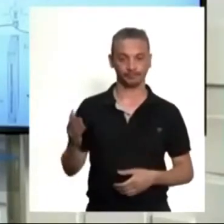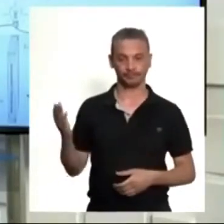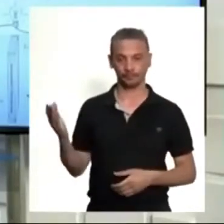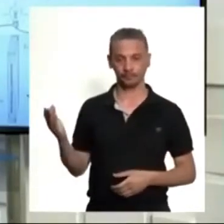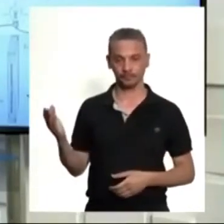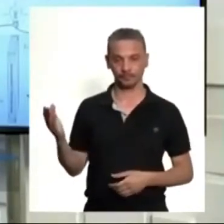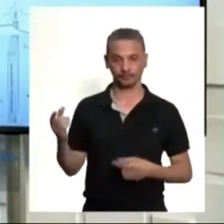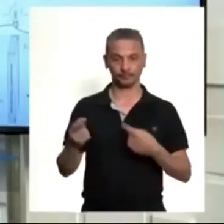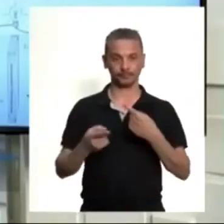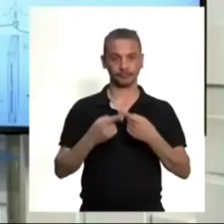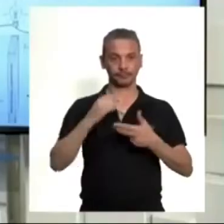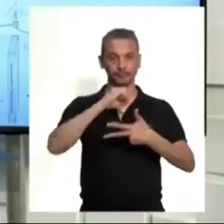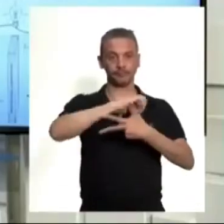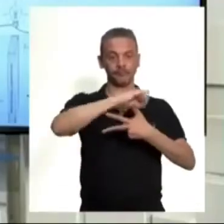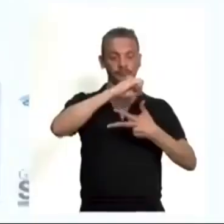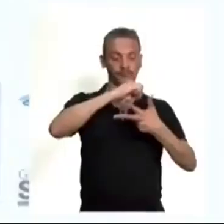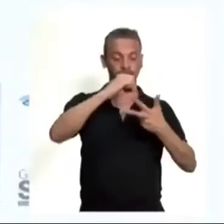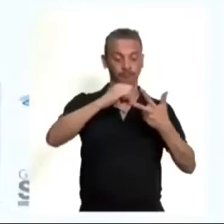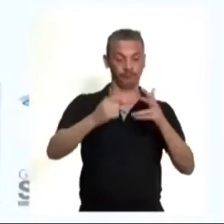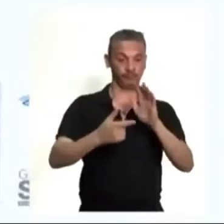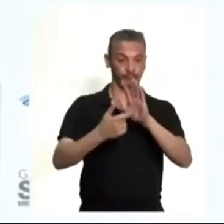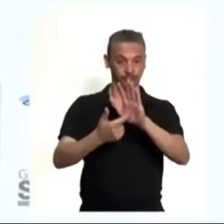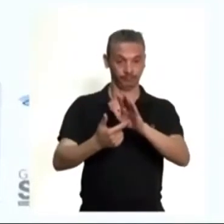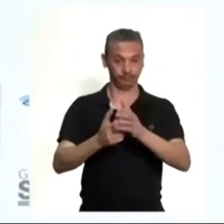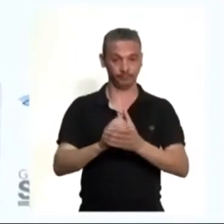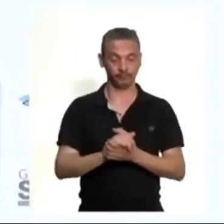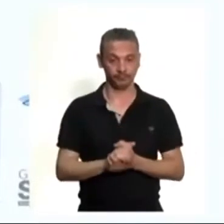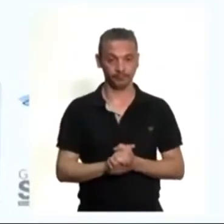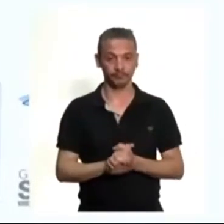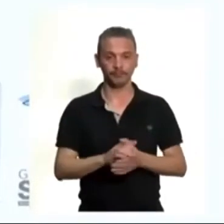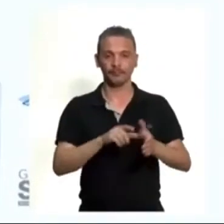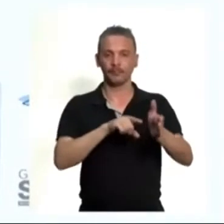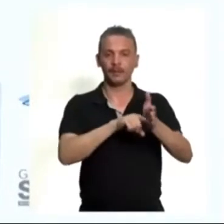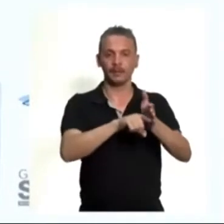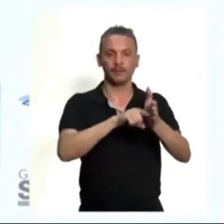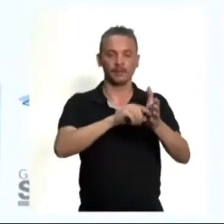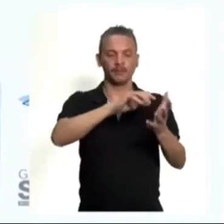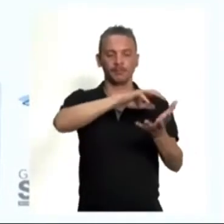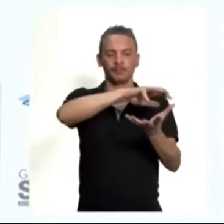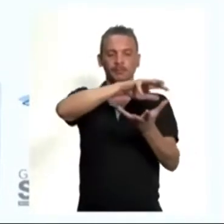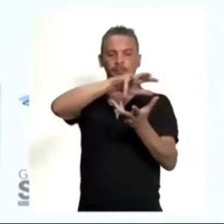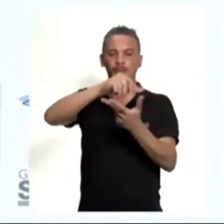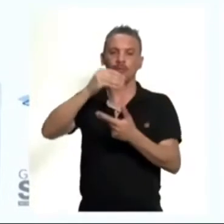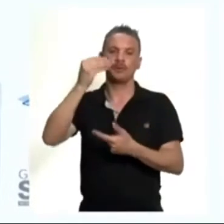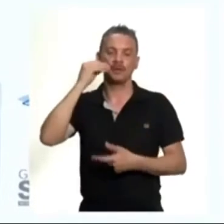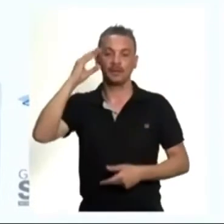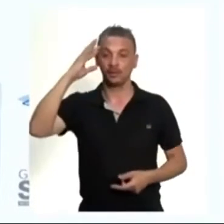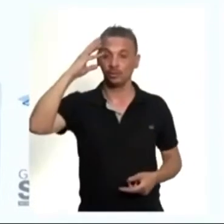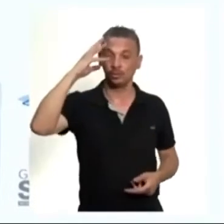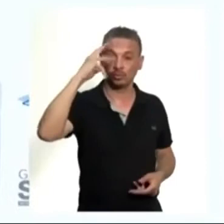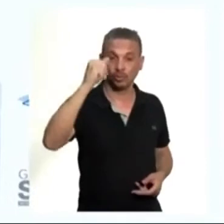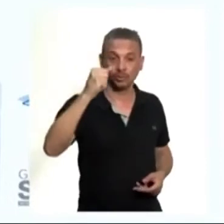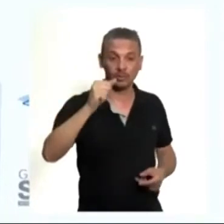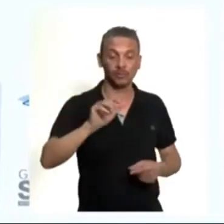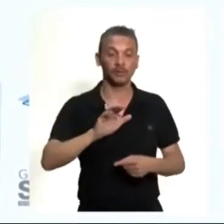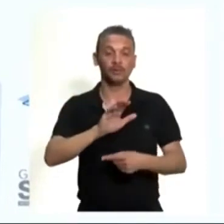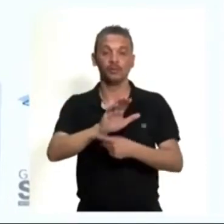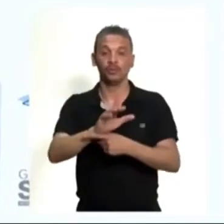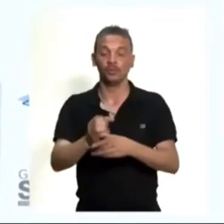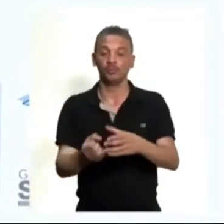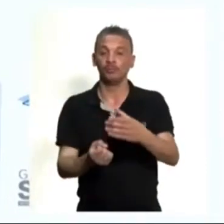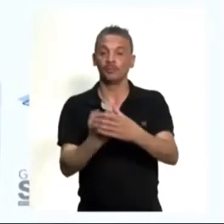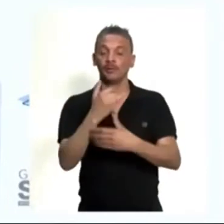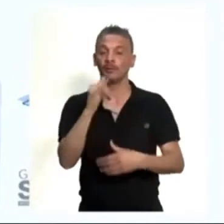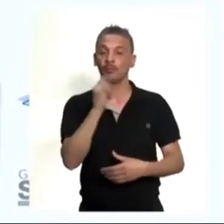uma primeira questão que eu queria mostrar para você. Grupos de pesquisa em todo o mundo vêm buscando soluções inovadoras visando a produção de dispositivos